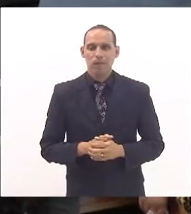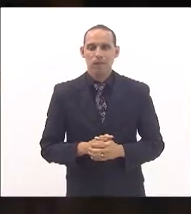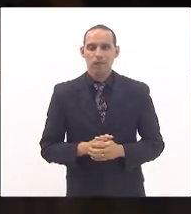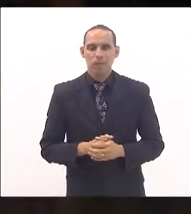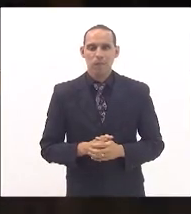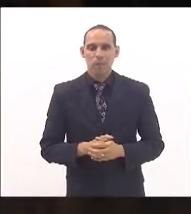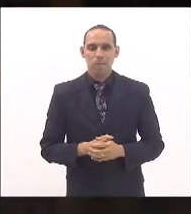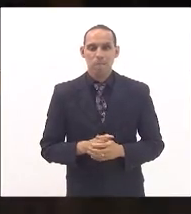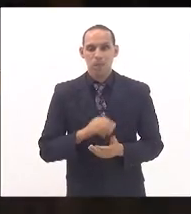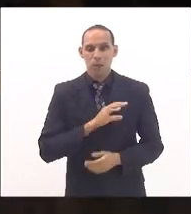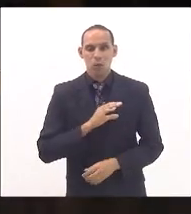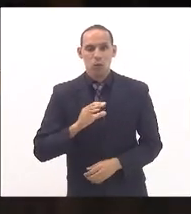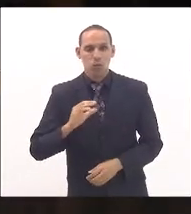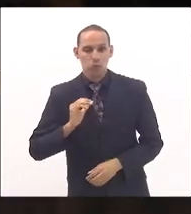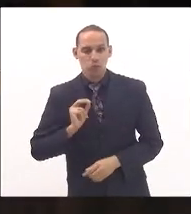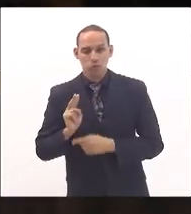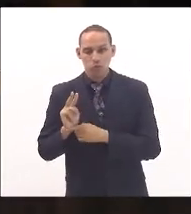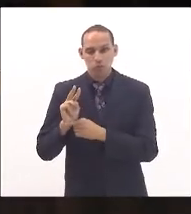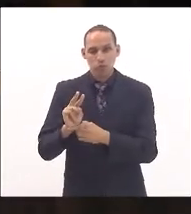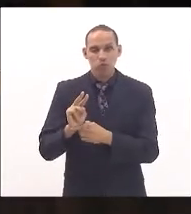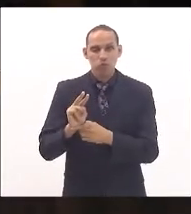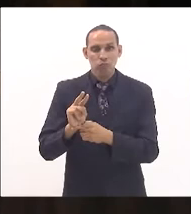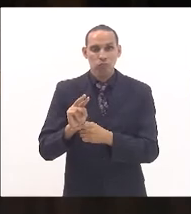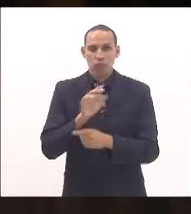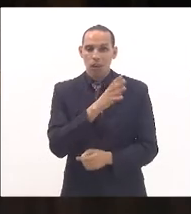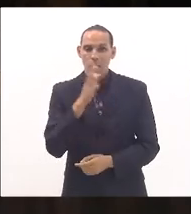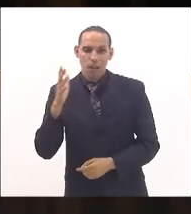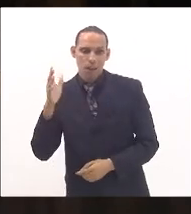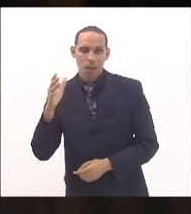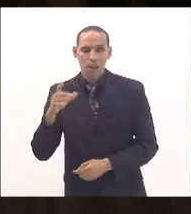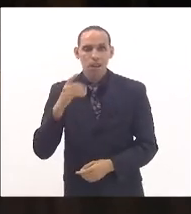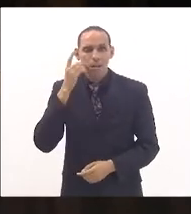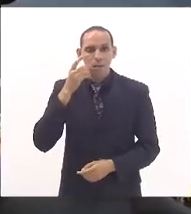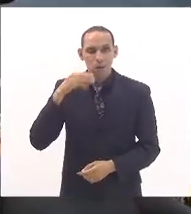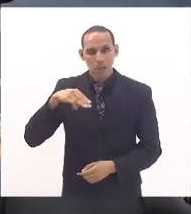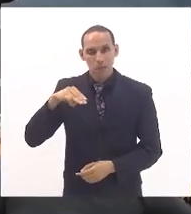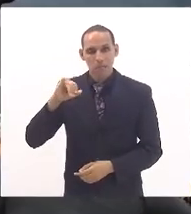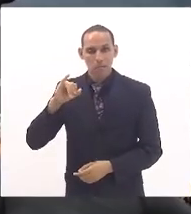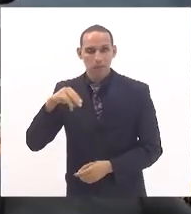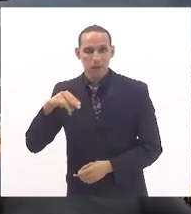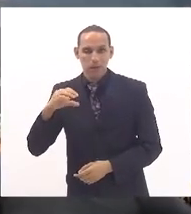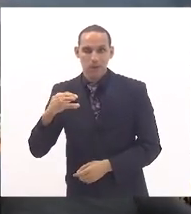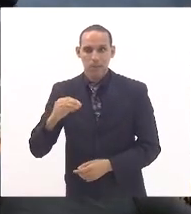Pela Comissão de Defesa do Meio Ambiente, deputado Carlos Mink.